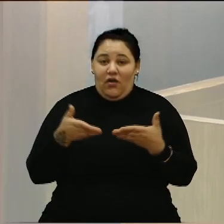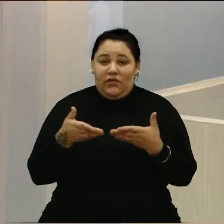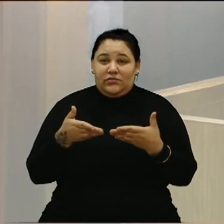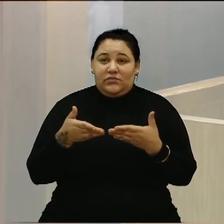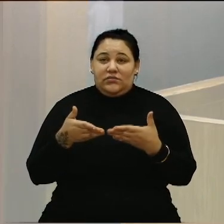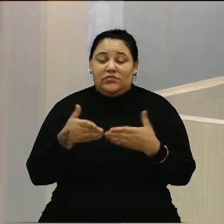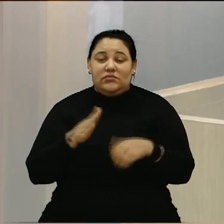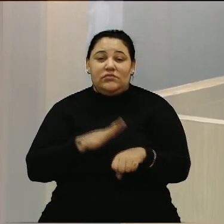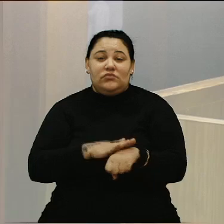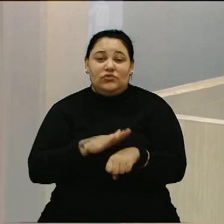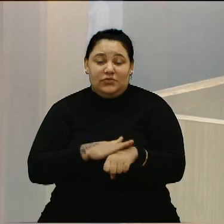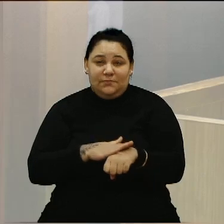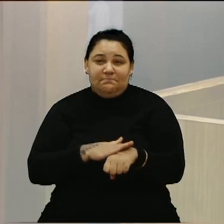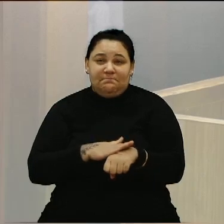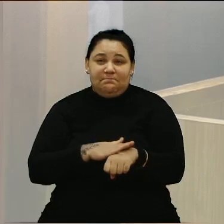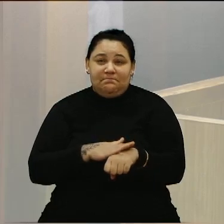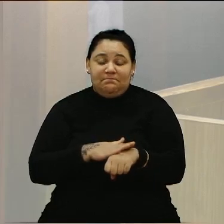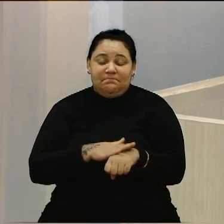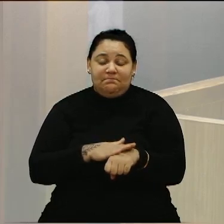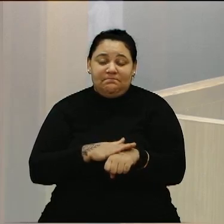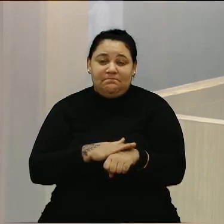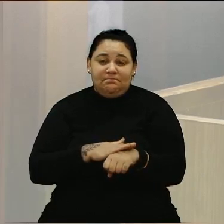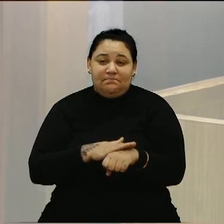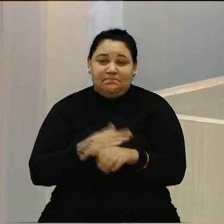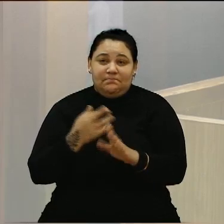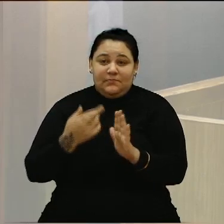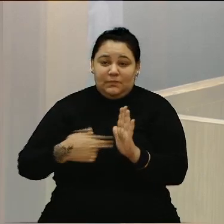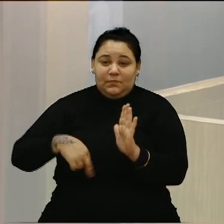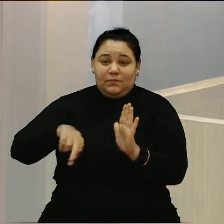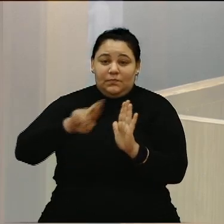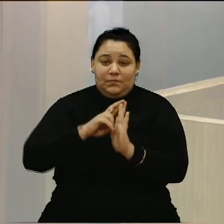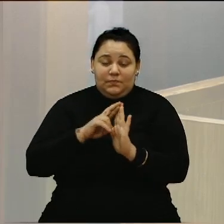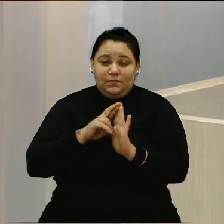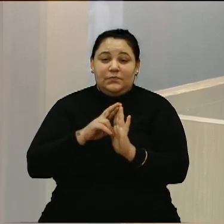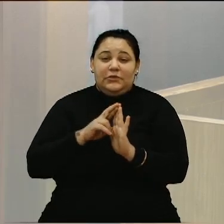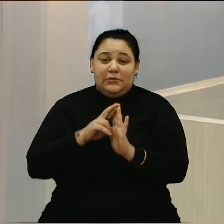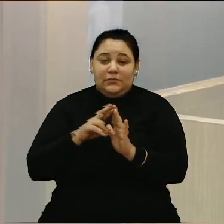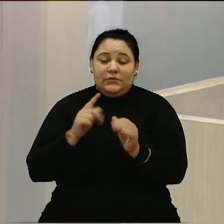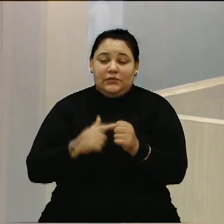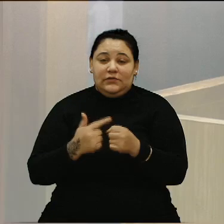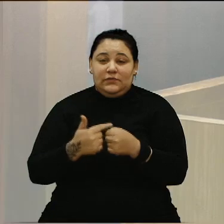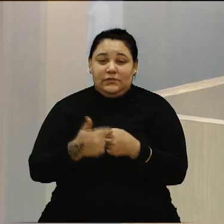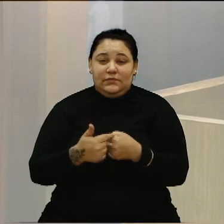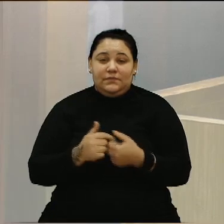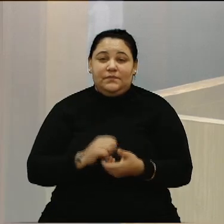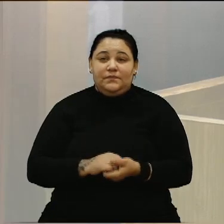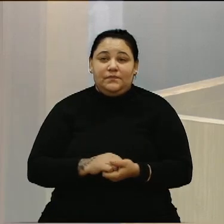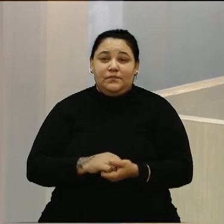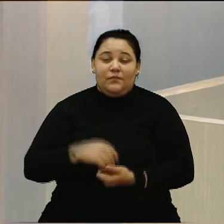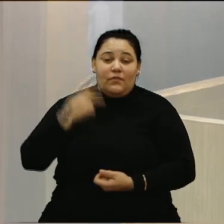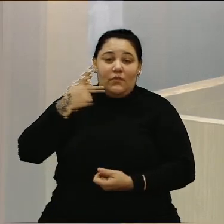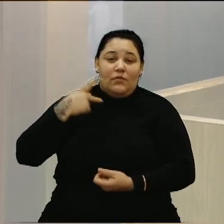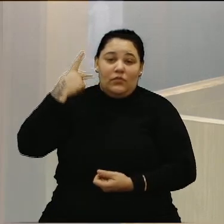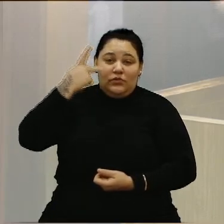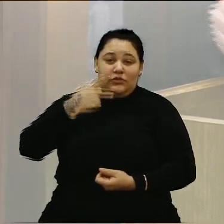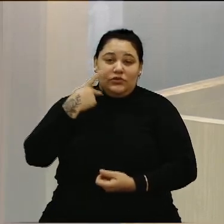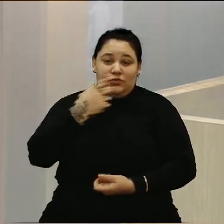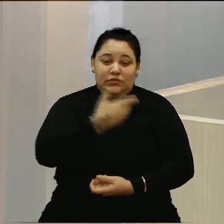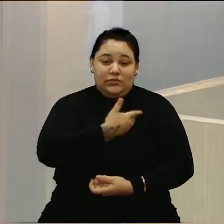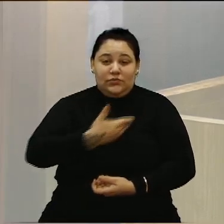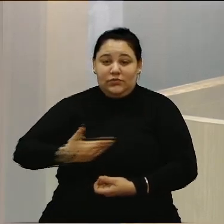momento, né, vamos dizer, na recuperação das cidades. Políticas públicas estão